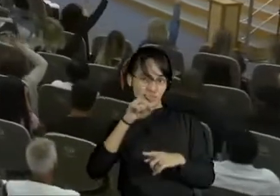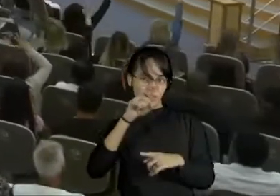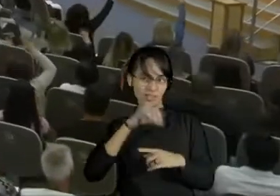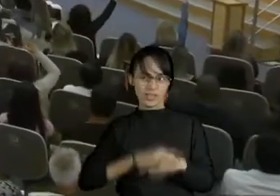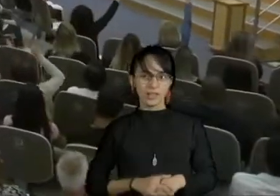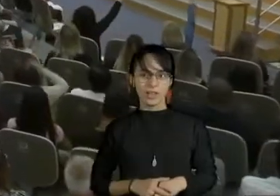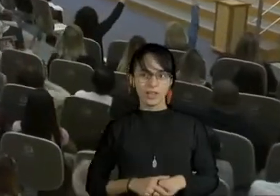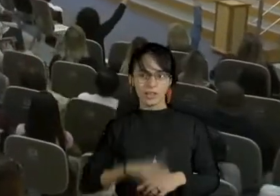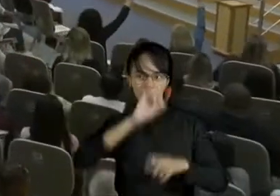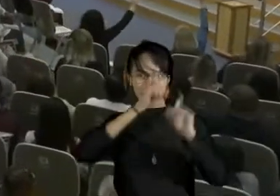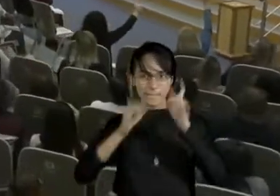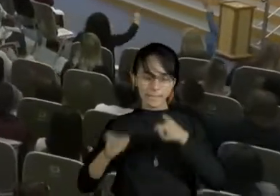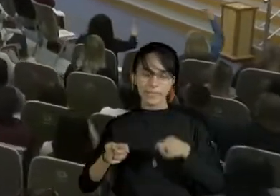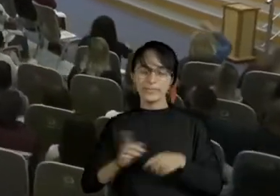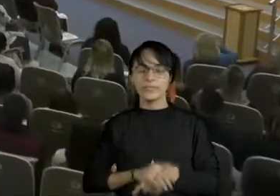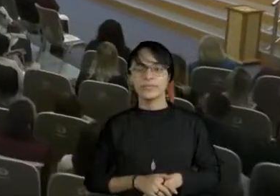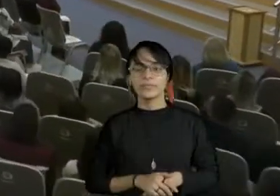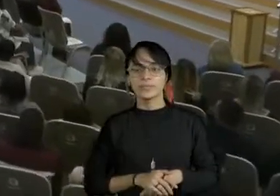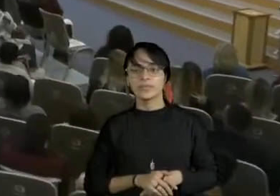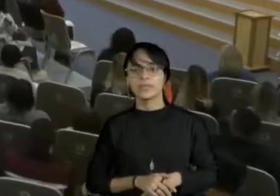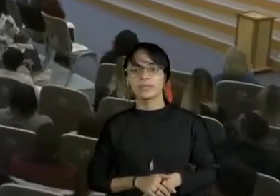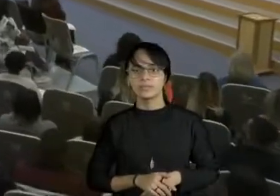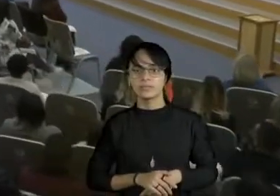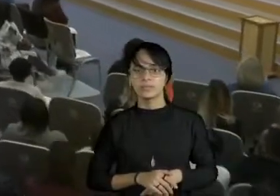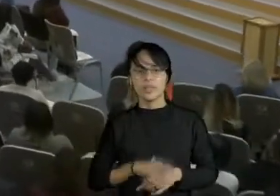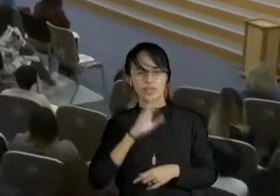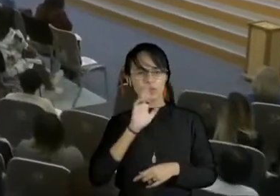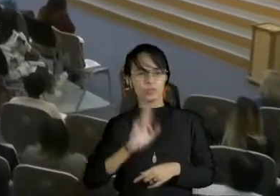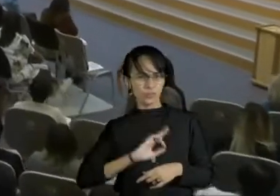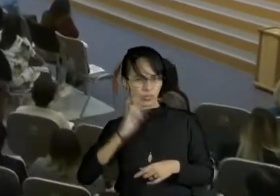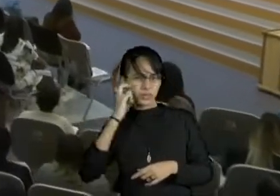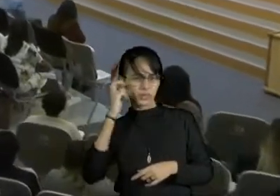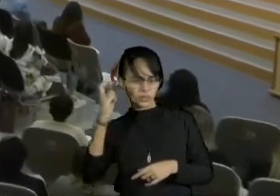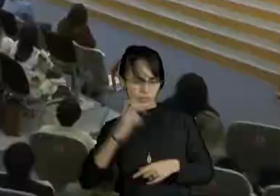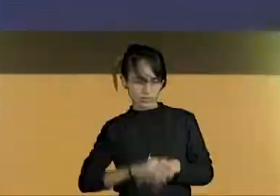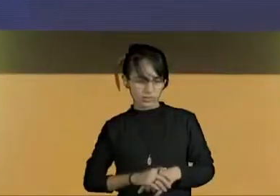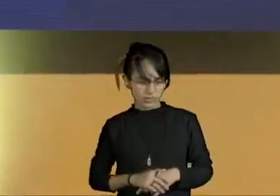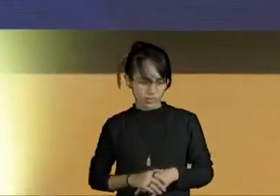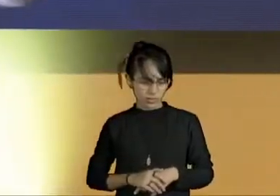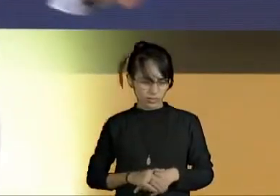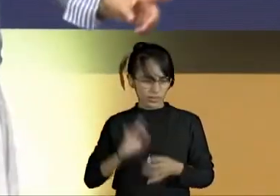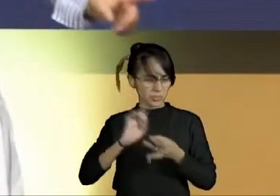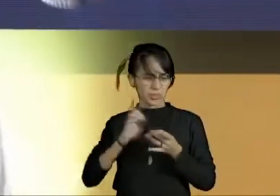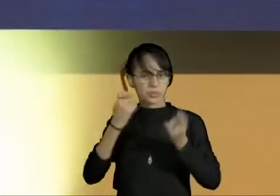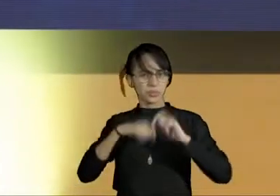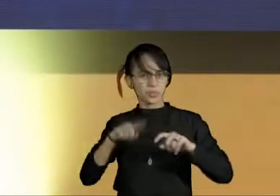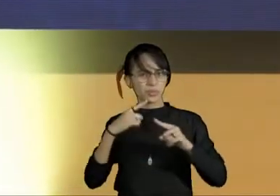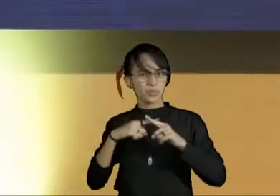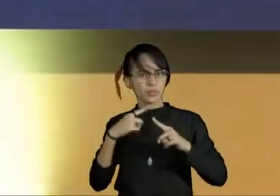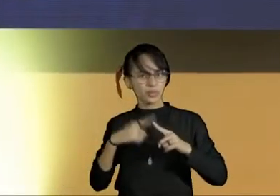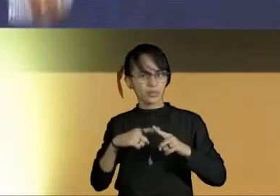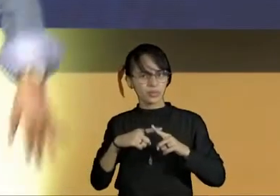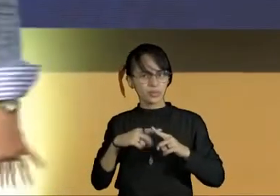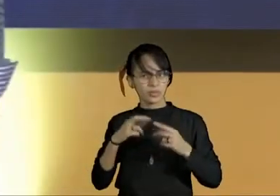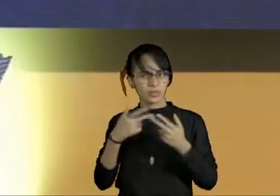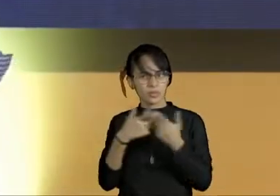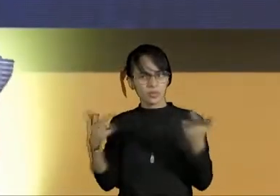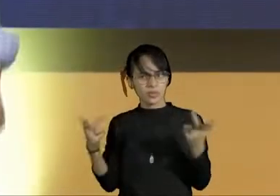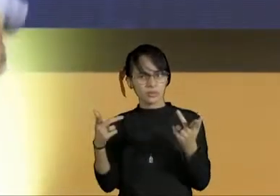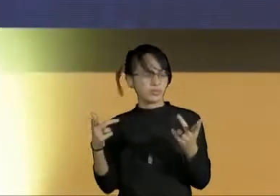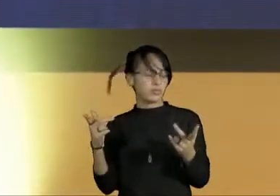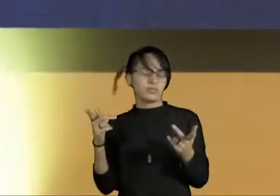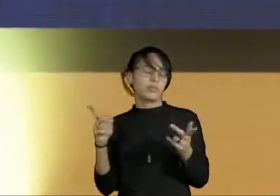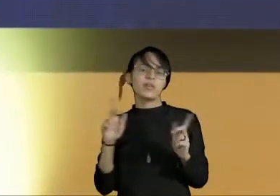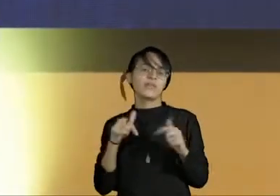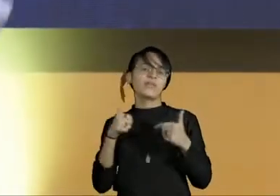Agora responda para mim. Responda para mim com inteligência. Não precisa espiritualizar, porque hoje é uma das coisas que a gente menos vai fazer aqui,